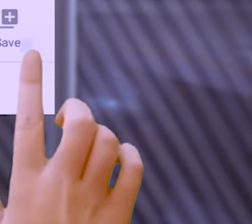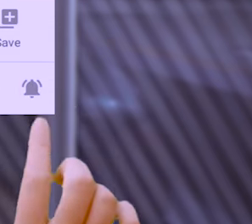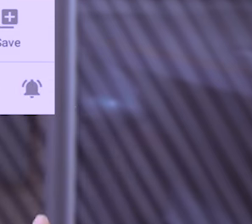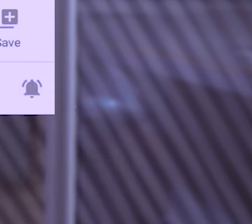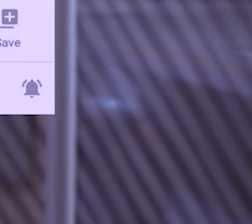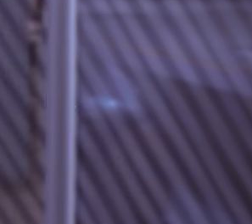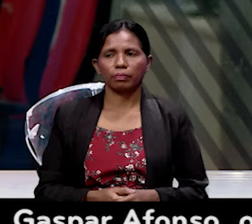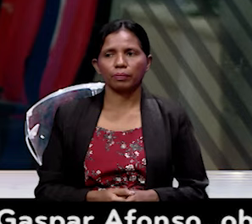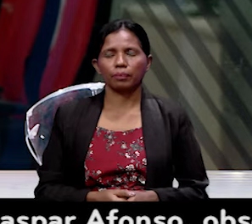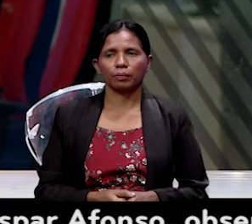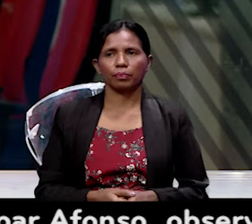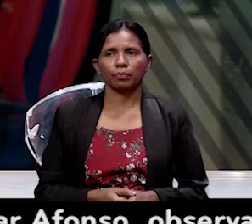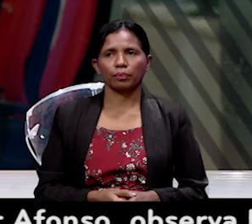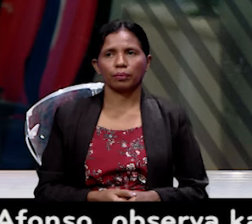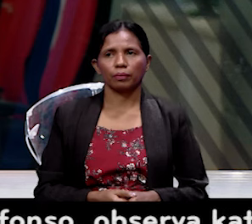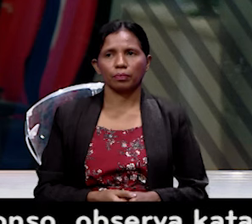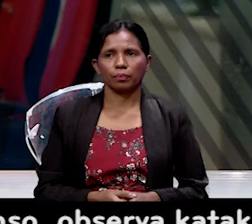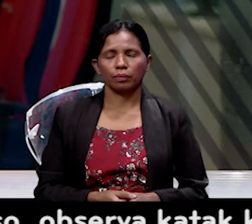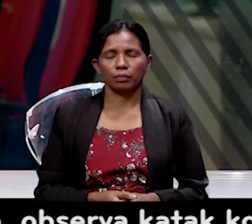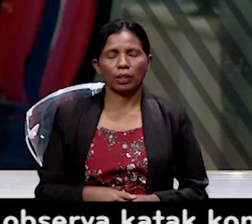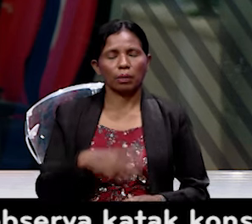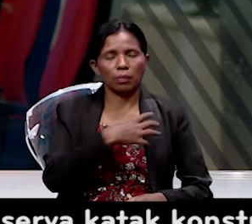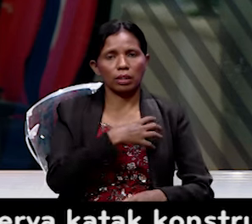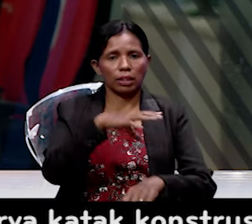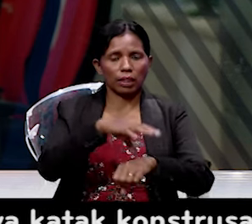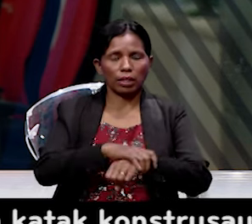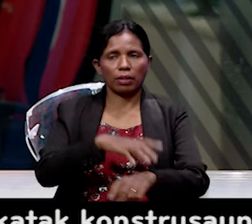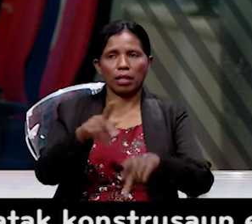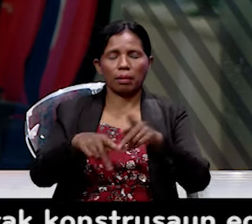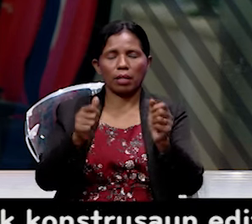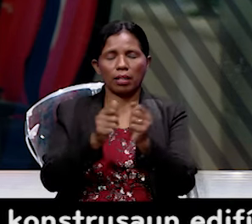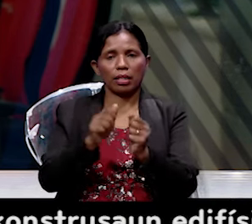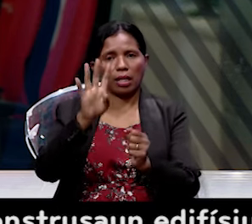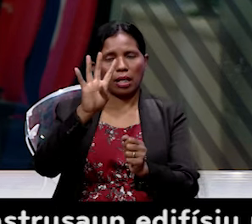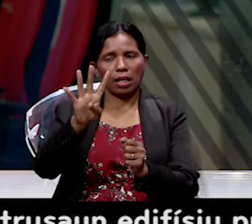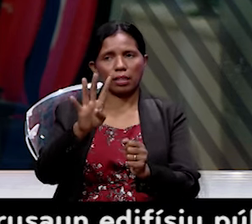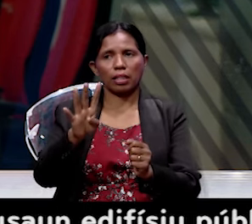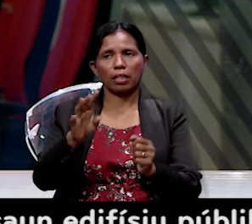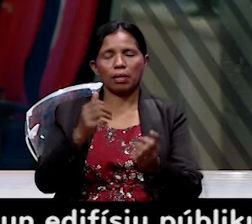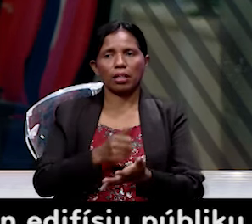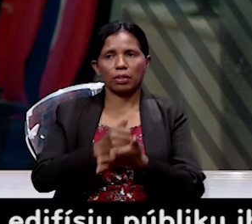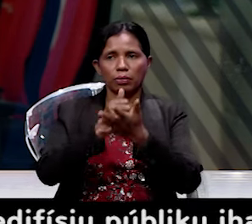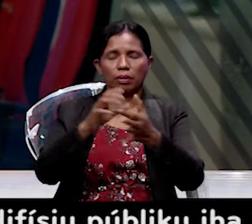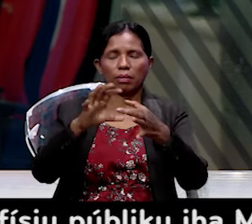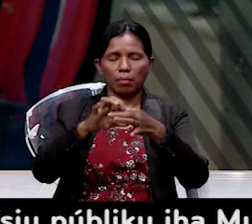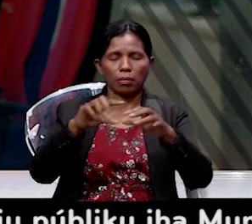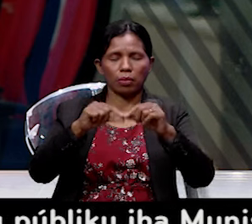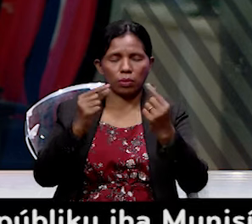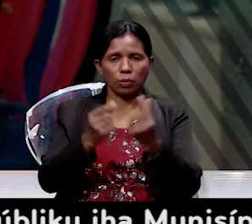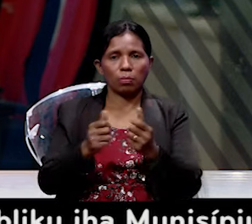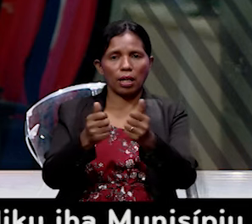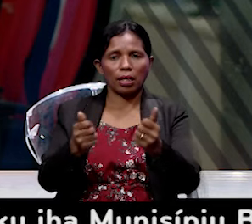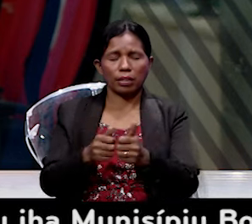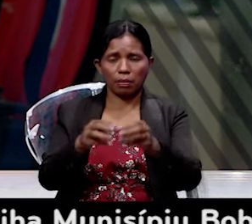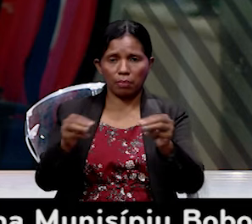de notificação. Penitel capturou na cidadão Nainhat, nebe facilita membro do grupo arte